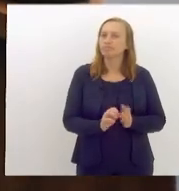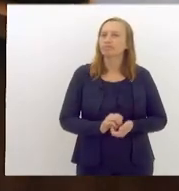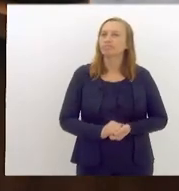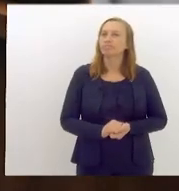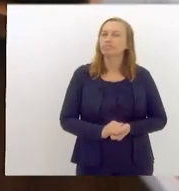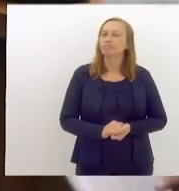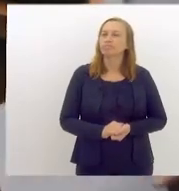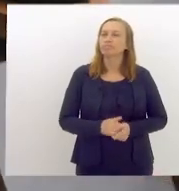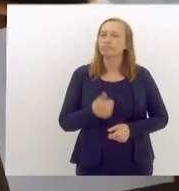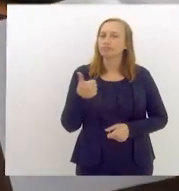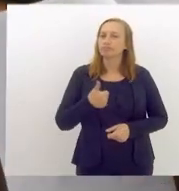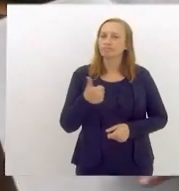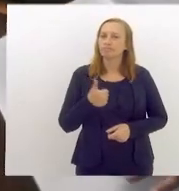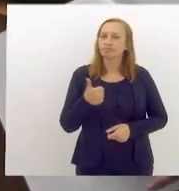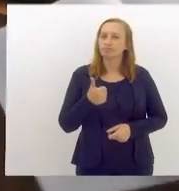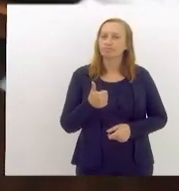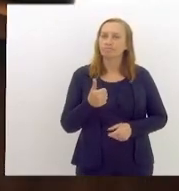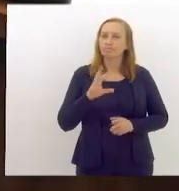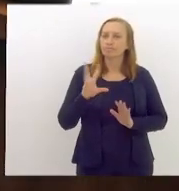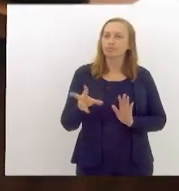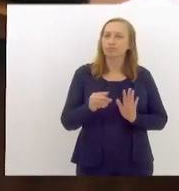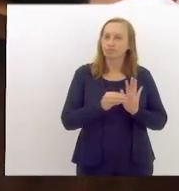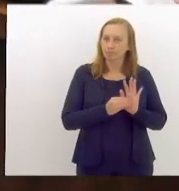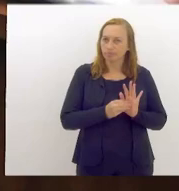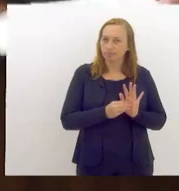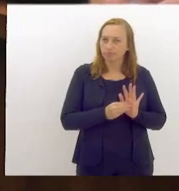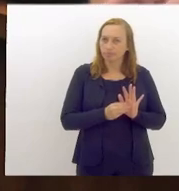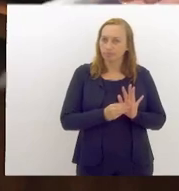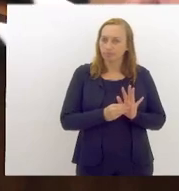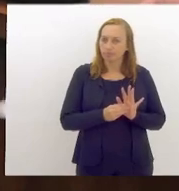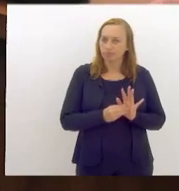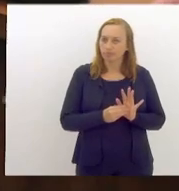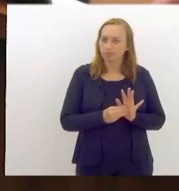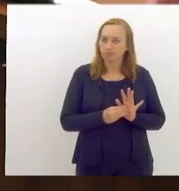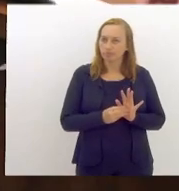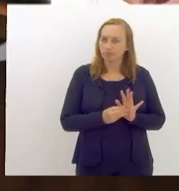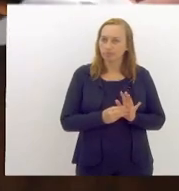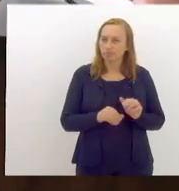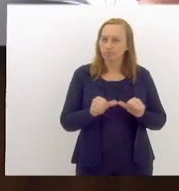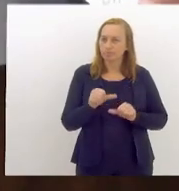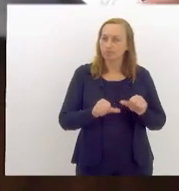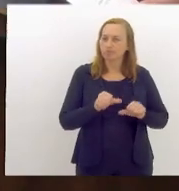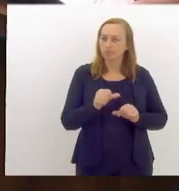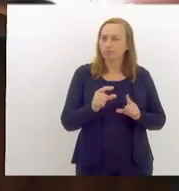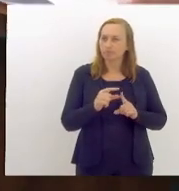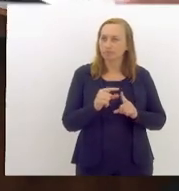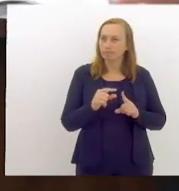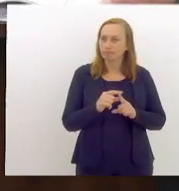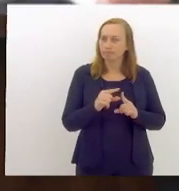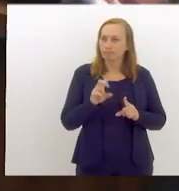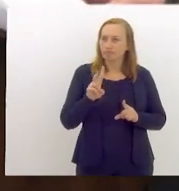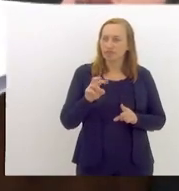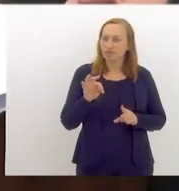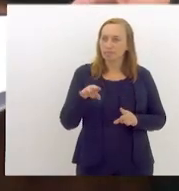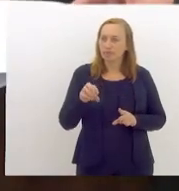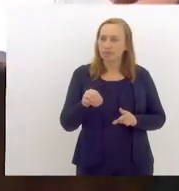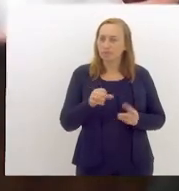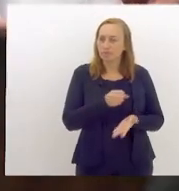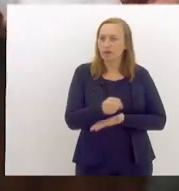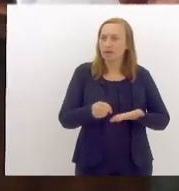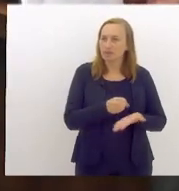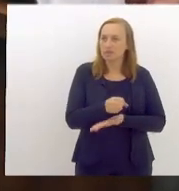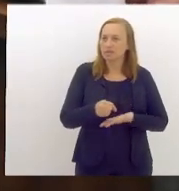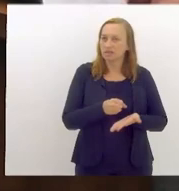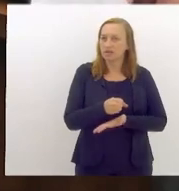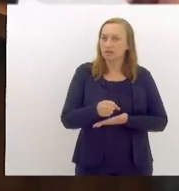a primeira a ementa trocando a palavra vencimento base e explicitando